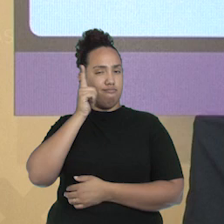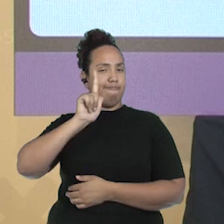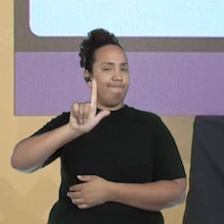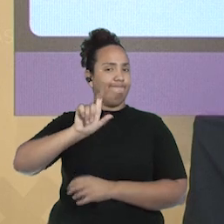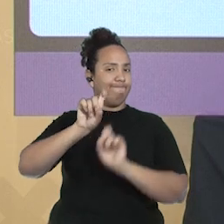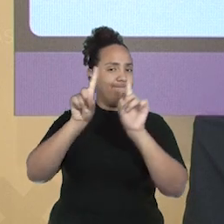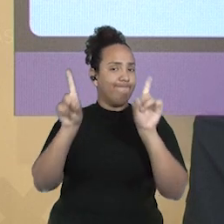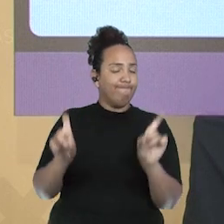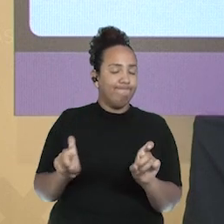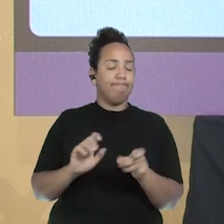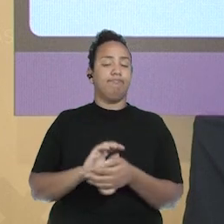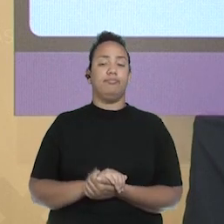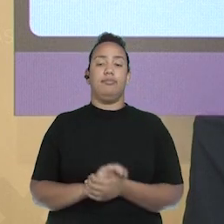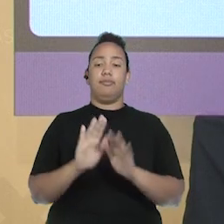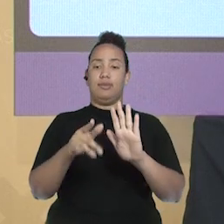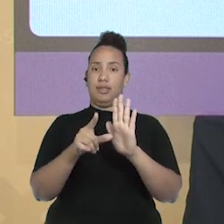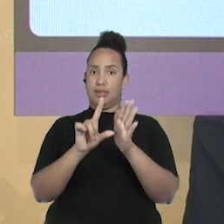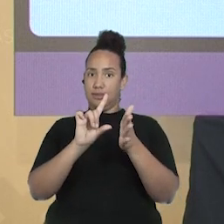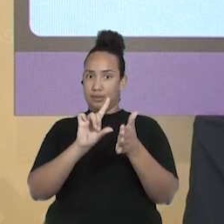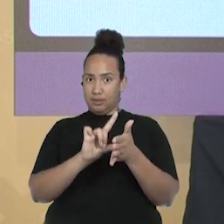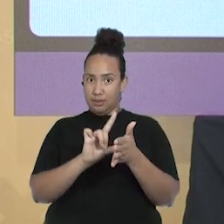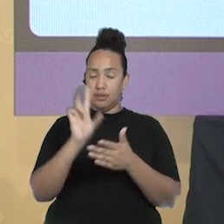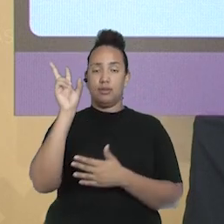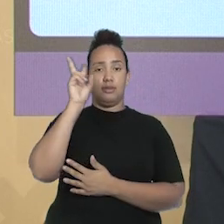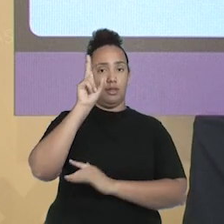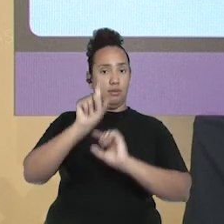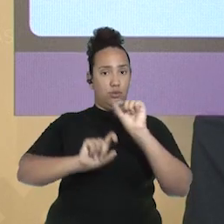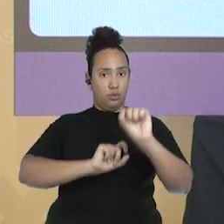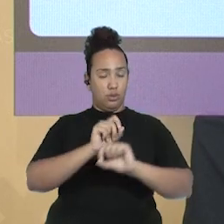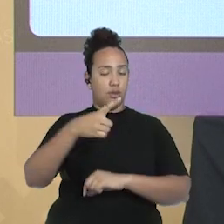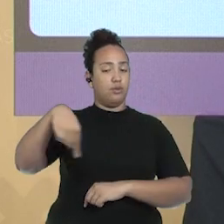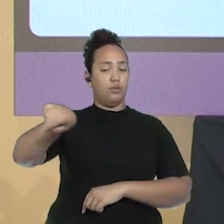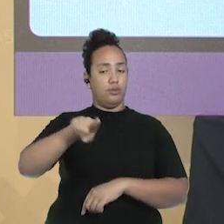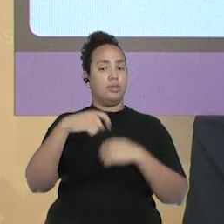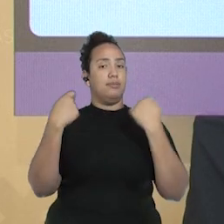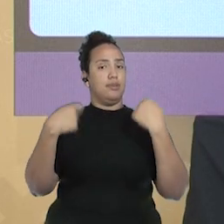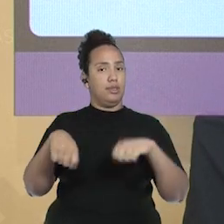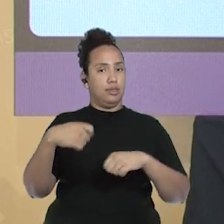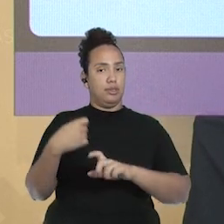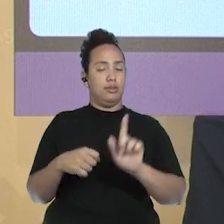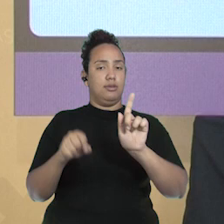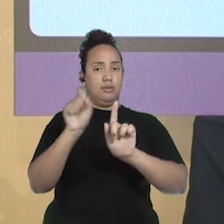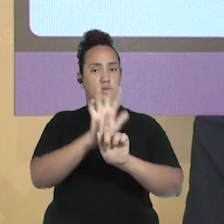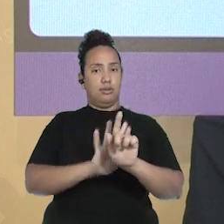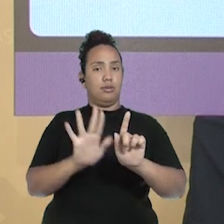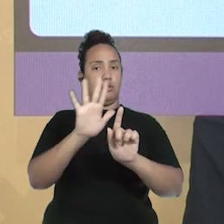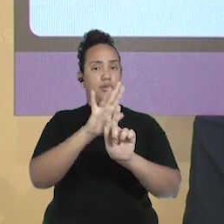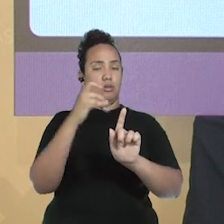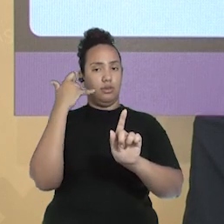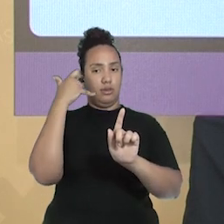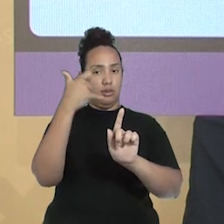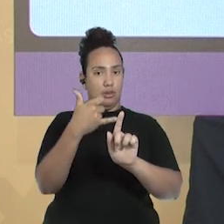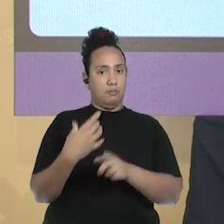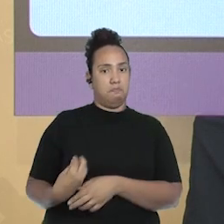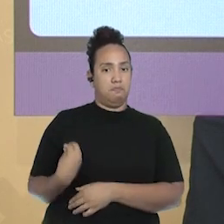antes de continuar nossa aula, um lembrete. Não esqueça de acessar o QR Code e confirmar sua presença na aula,